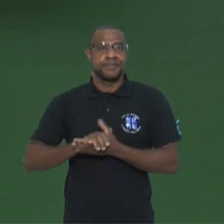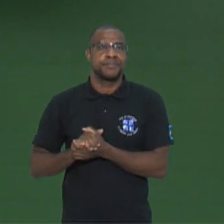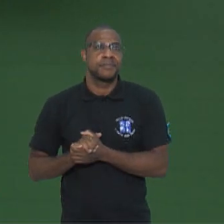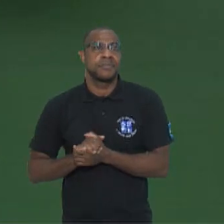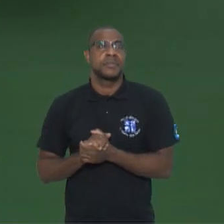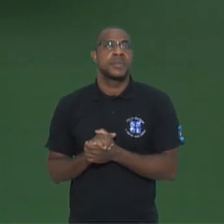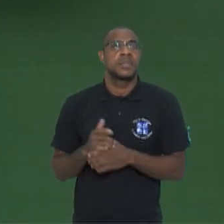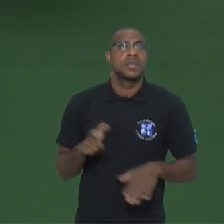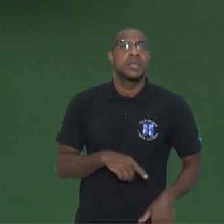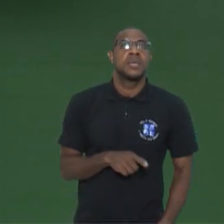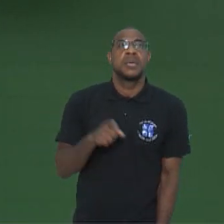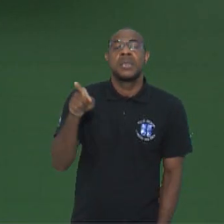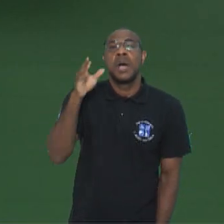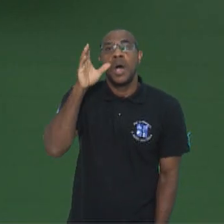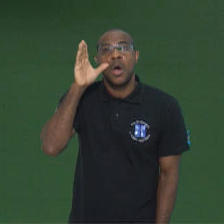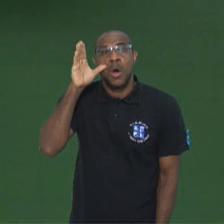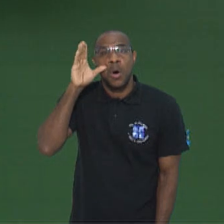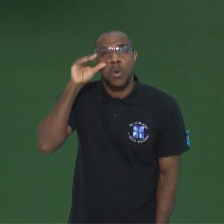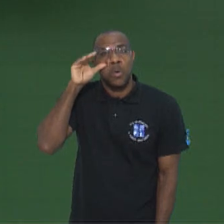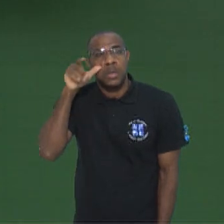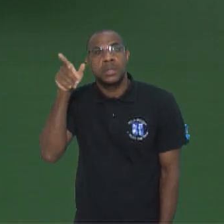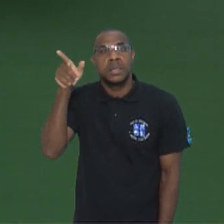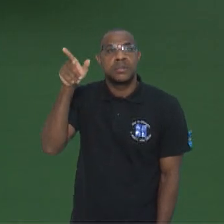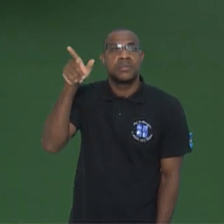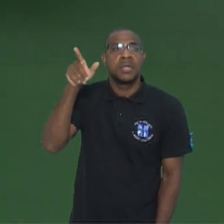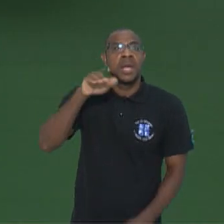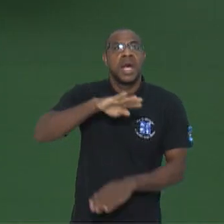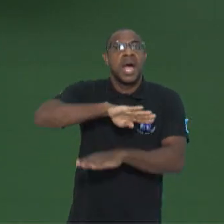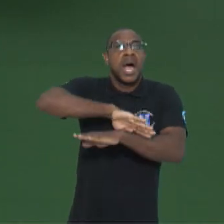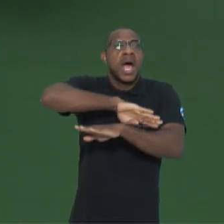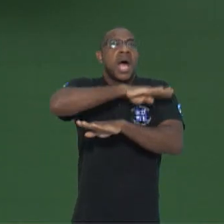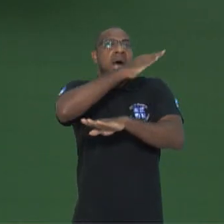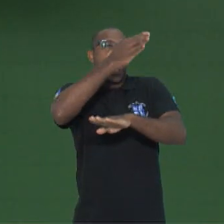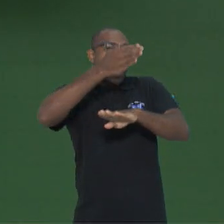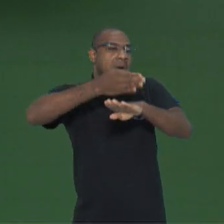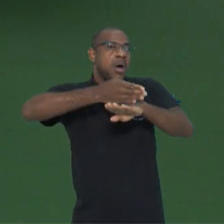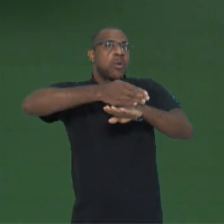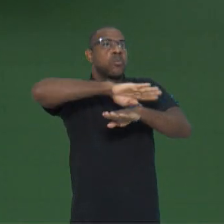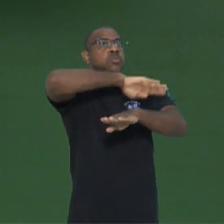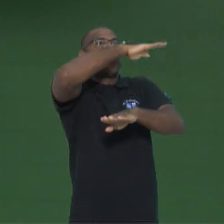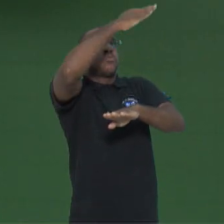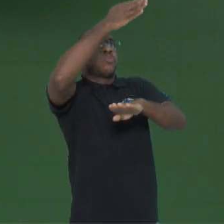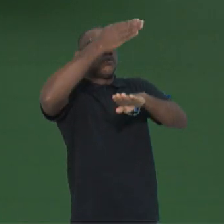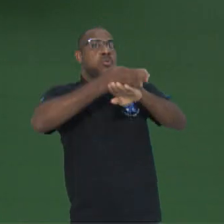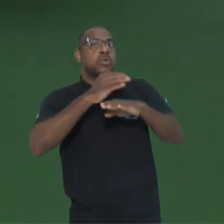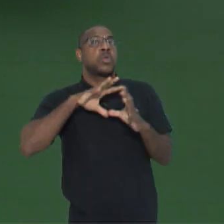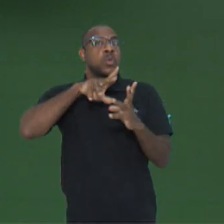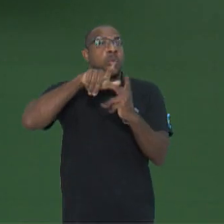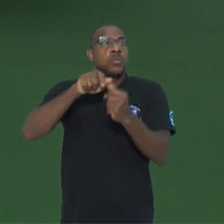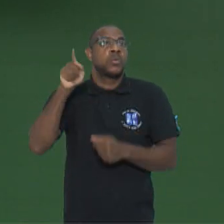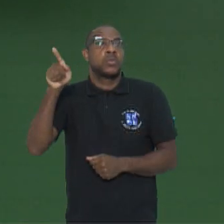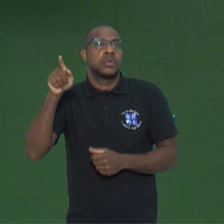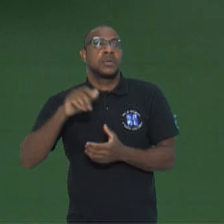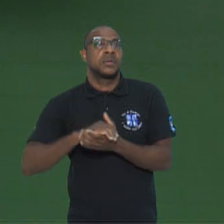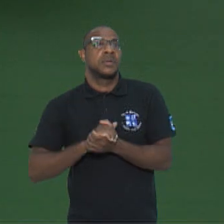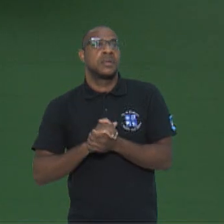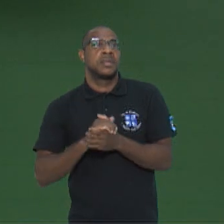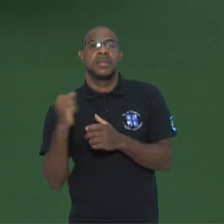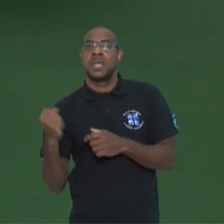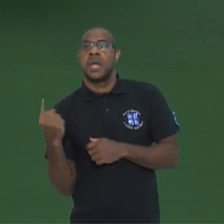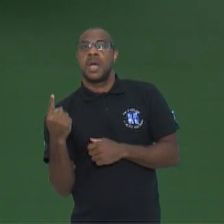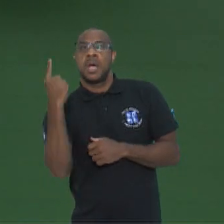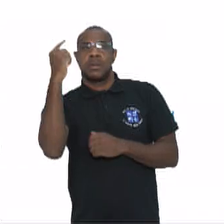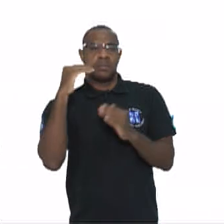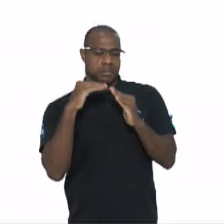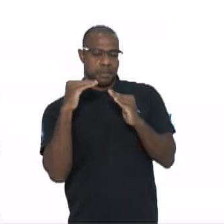Aqui uma curiosidade sobre a alta montanha, já que a gente citou algumas das montanhas mais altas do planeta. Aqui nós temos a altitude de cada uma